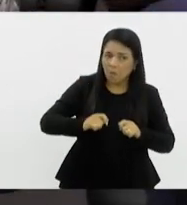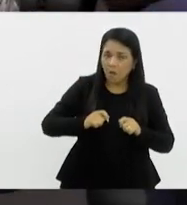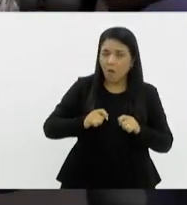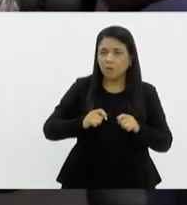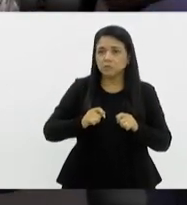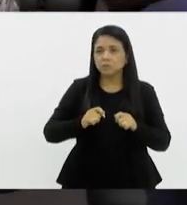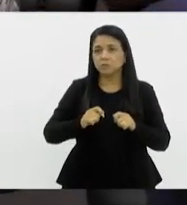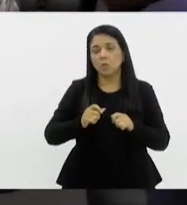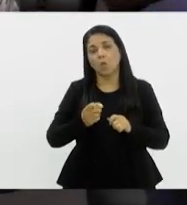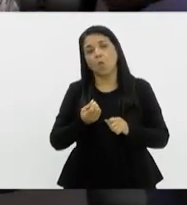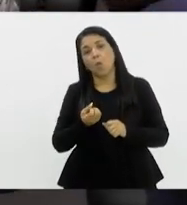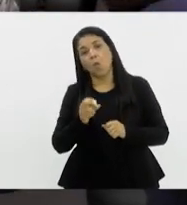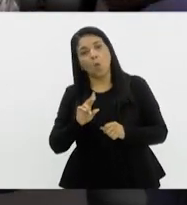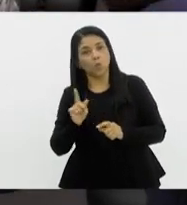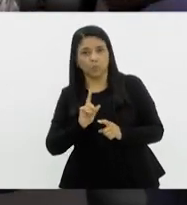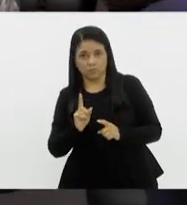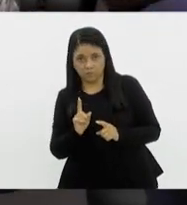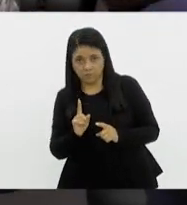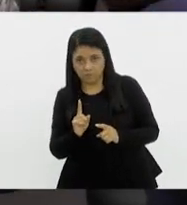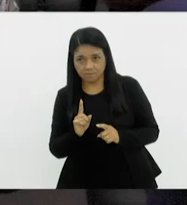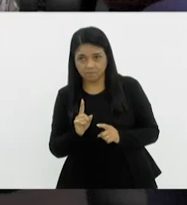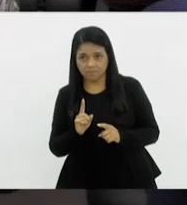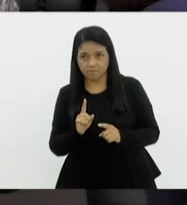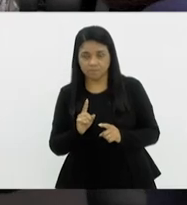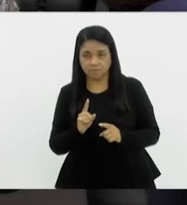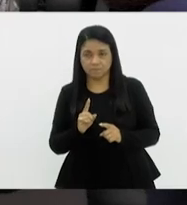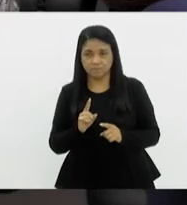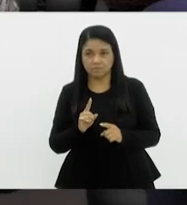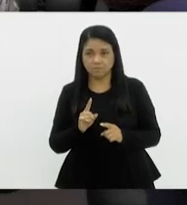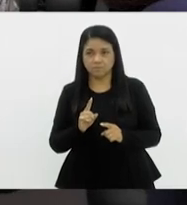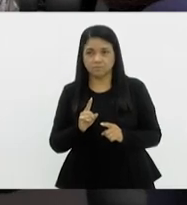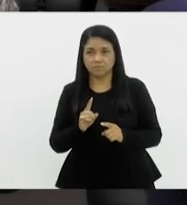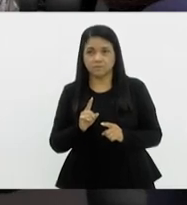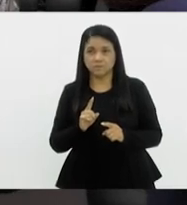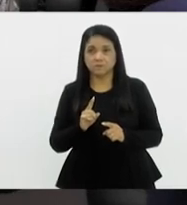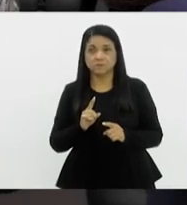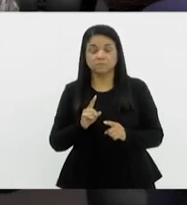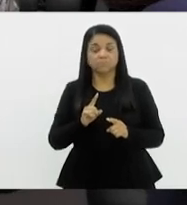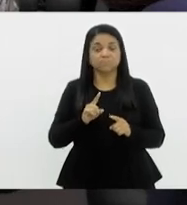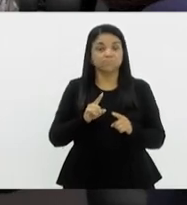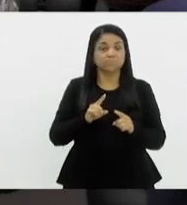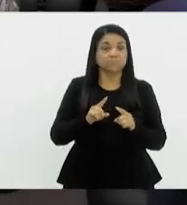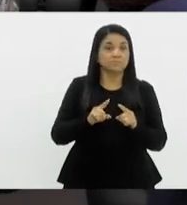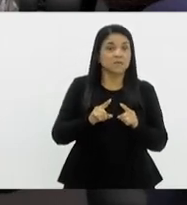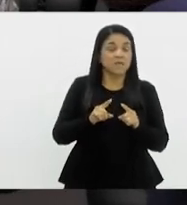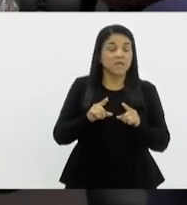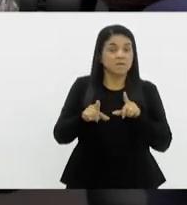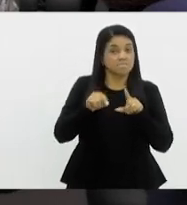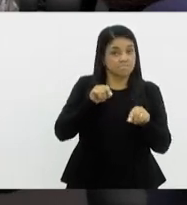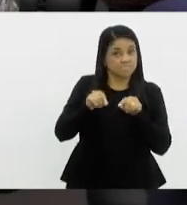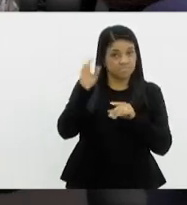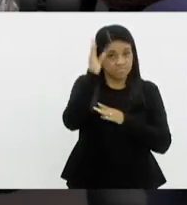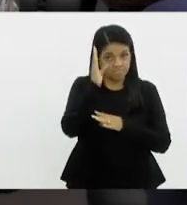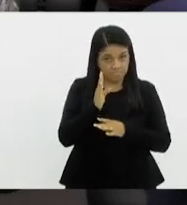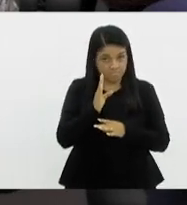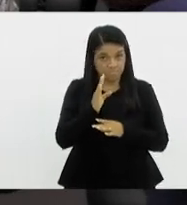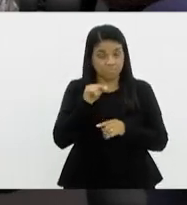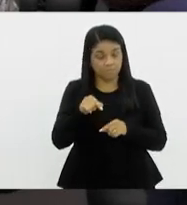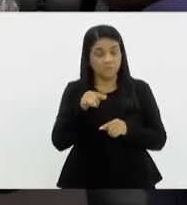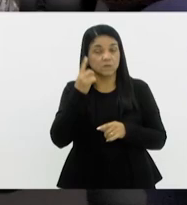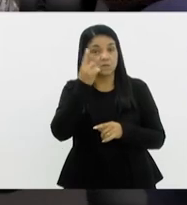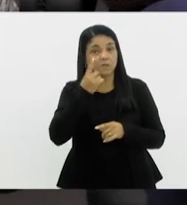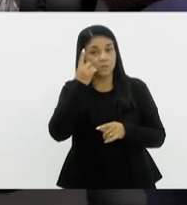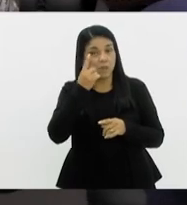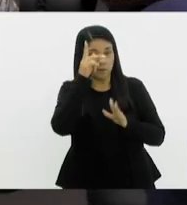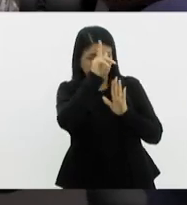Margem de preferência. A margem de preferência nacional. Pelo projeto do deputado, na verdade, pelo que eu